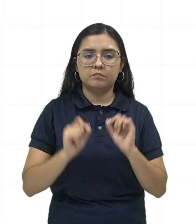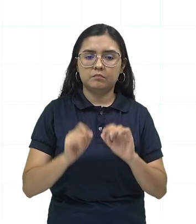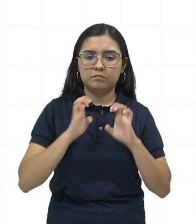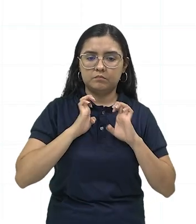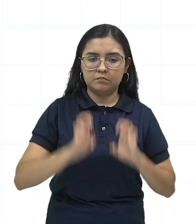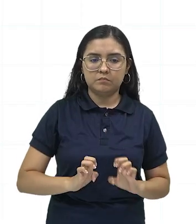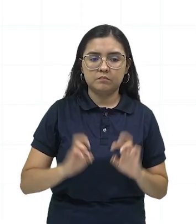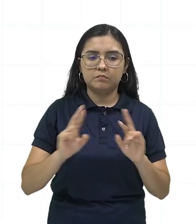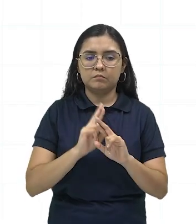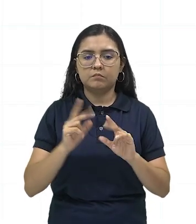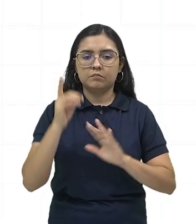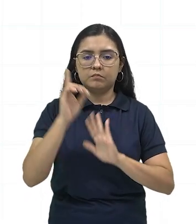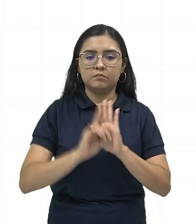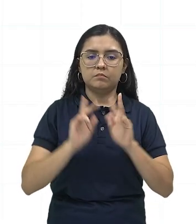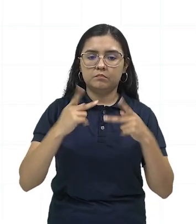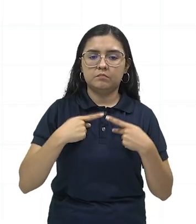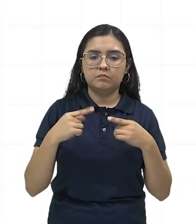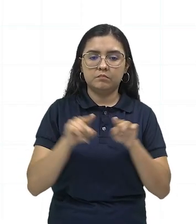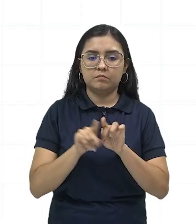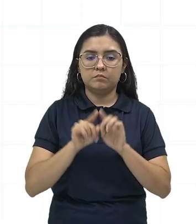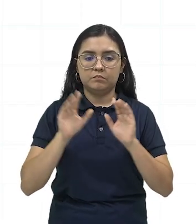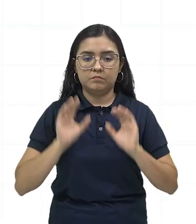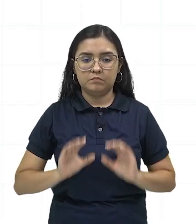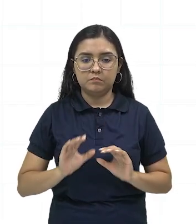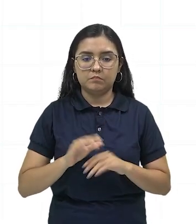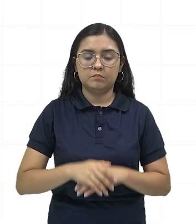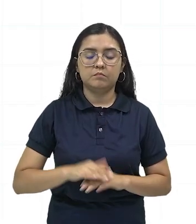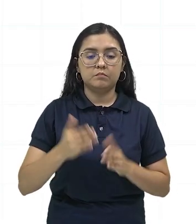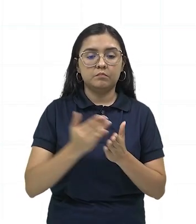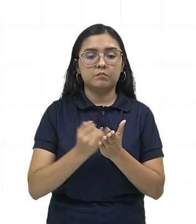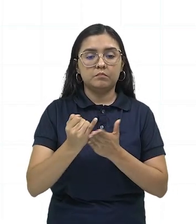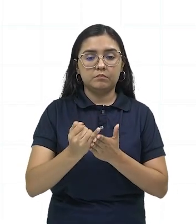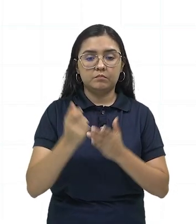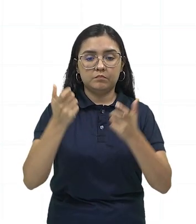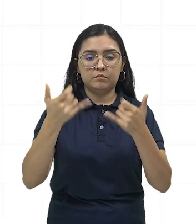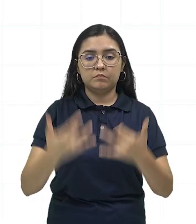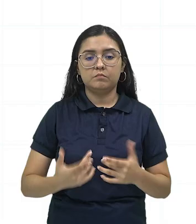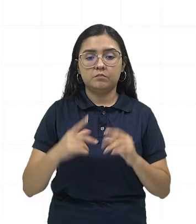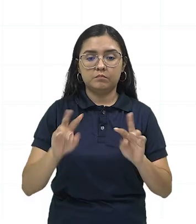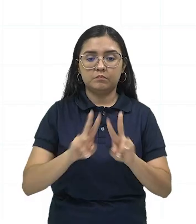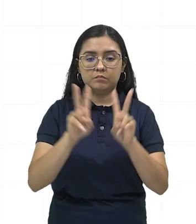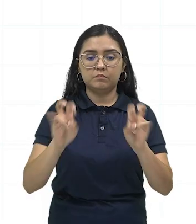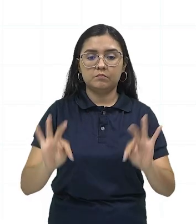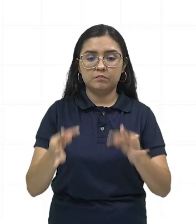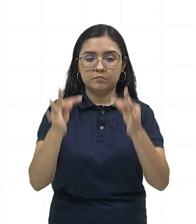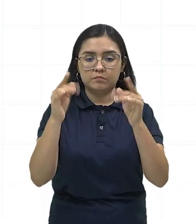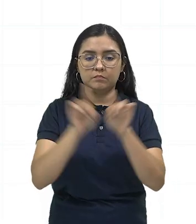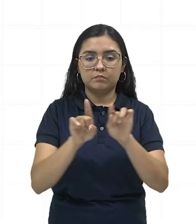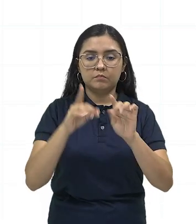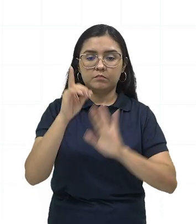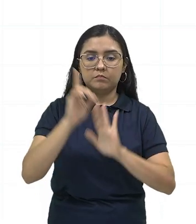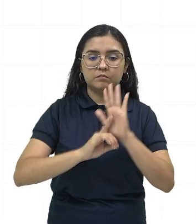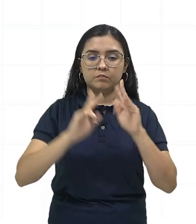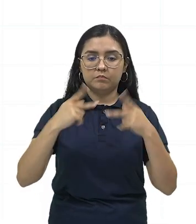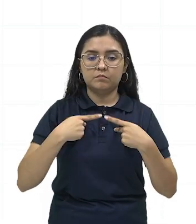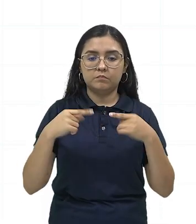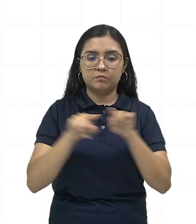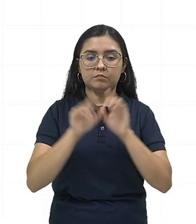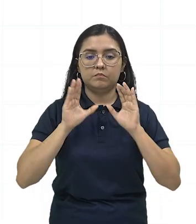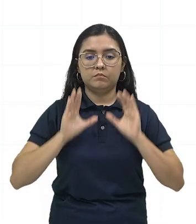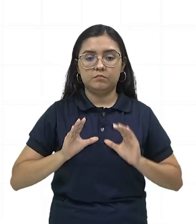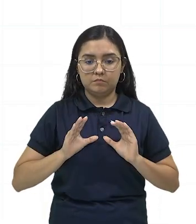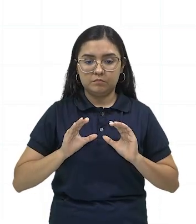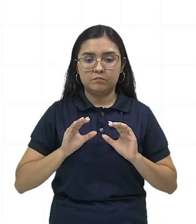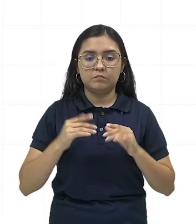éticas relacionadas aos direitos humanos e à cidadania. Nossa introdução aí, falando sobre tecnologia, falando também sobre direitos humanos e cidadania. Afinal